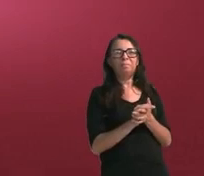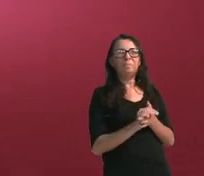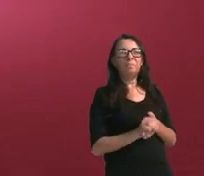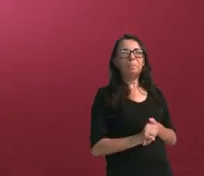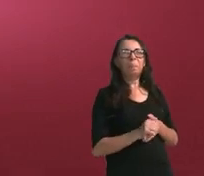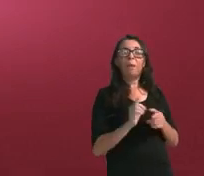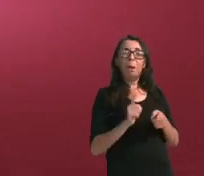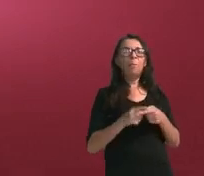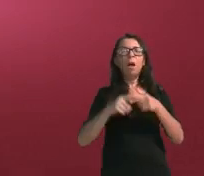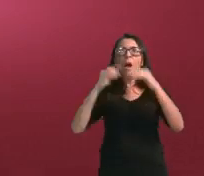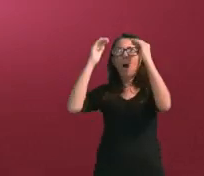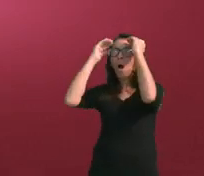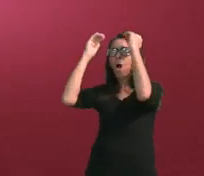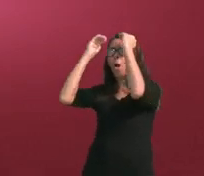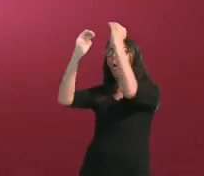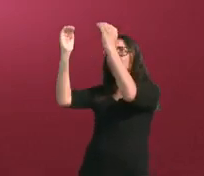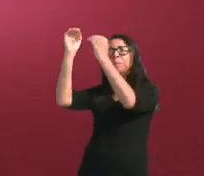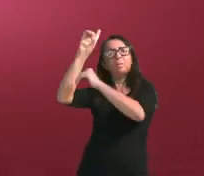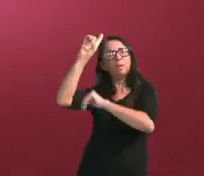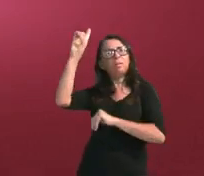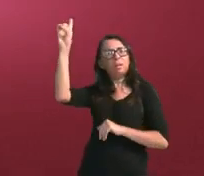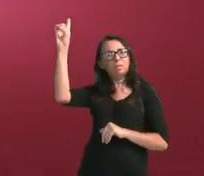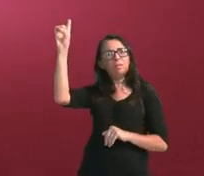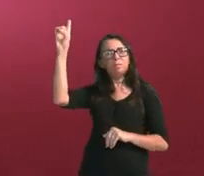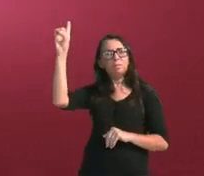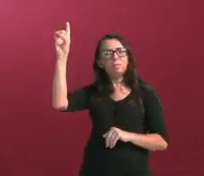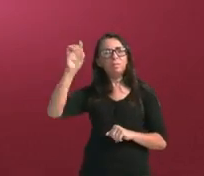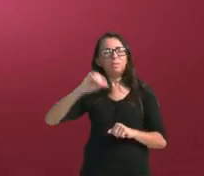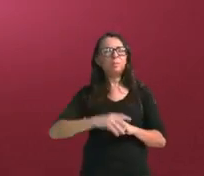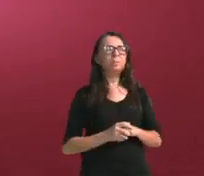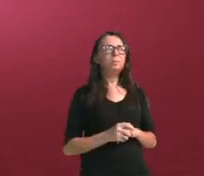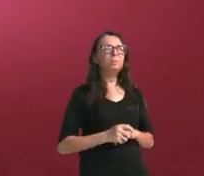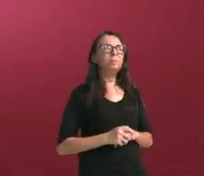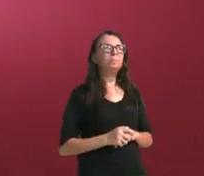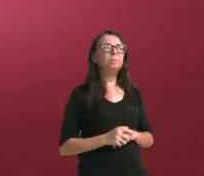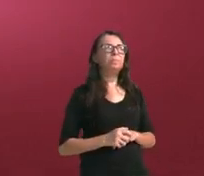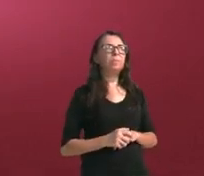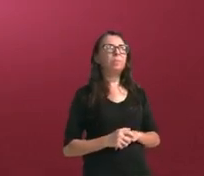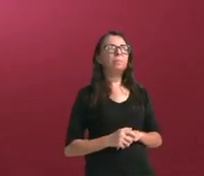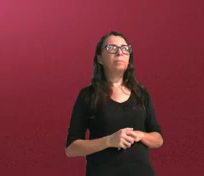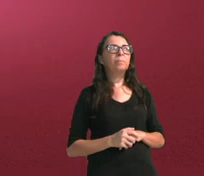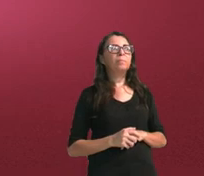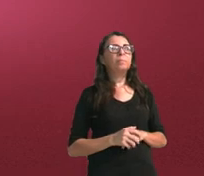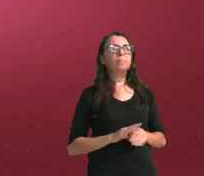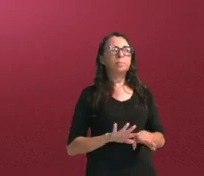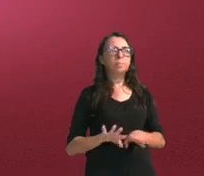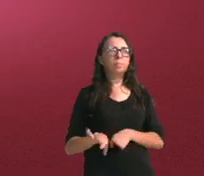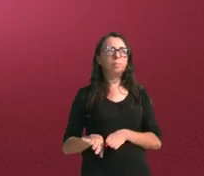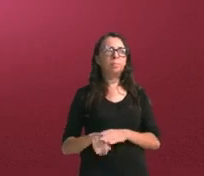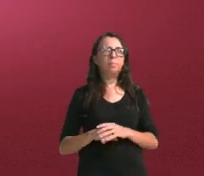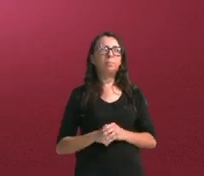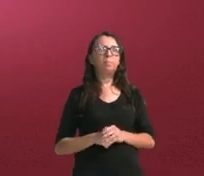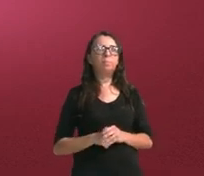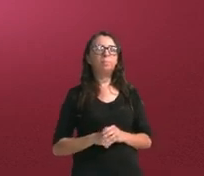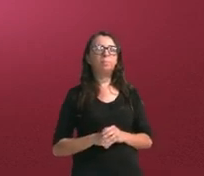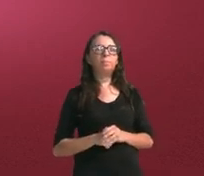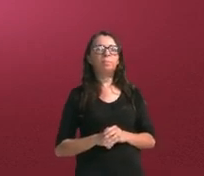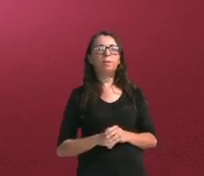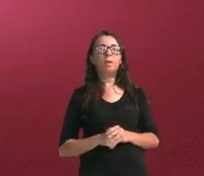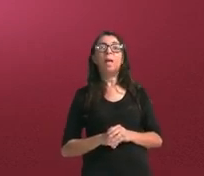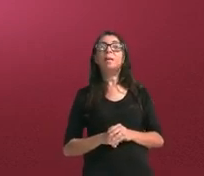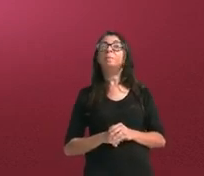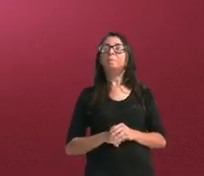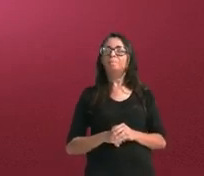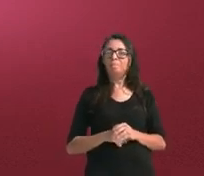Outra passagem, quando o povo estava sedento e não tinha água para beber. Aí o povo começou a atravessar